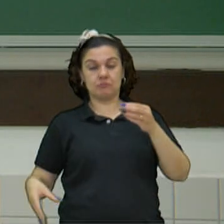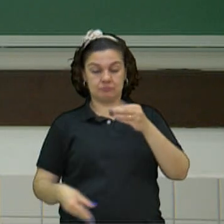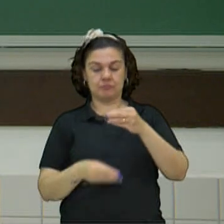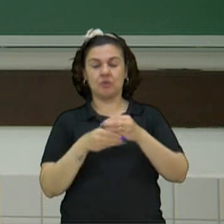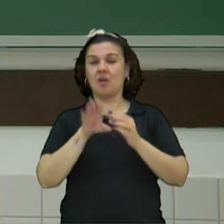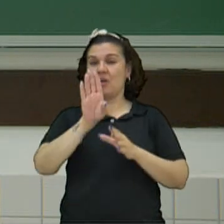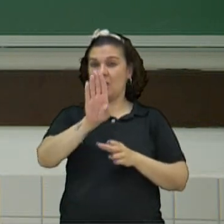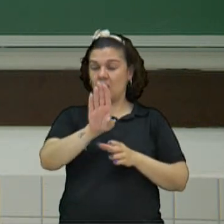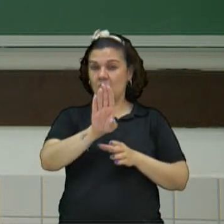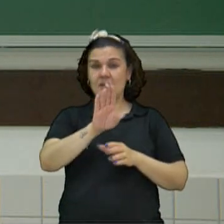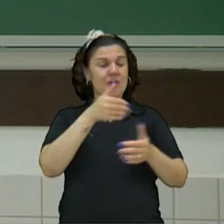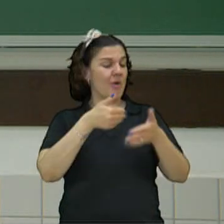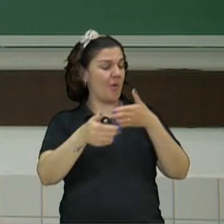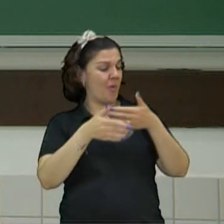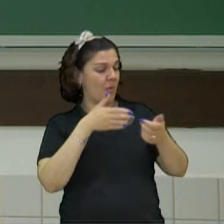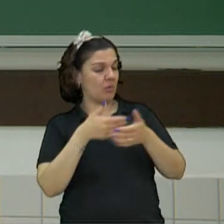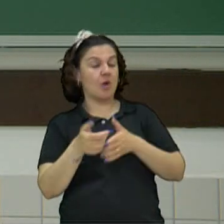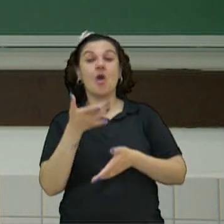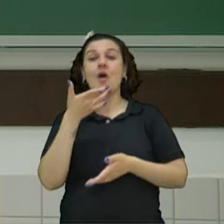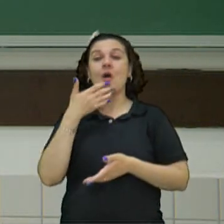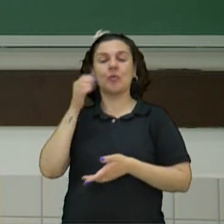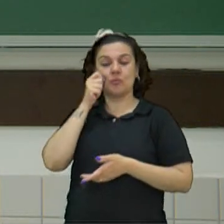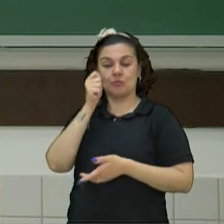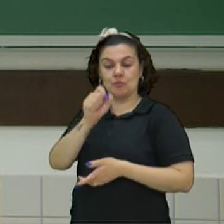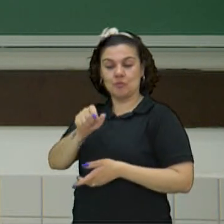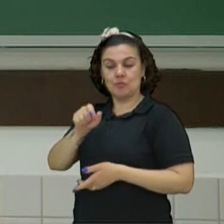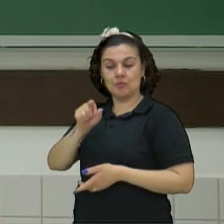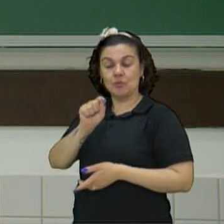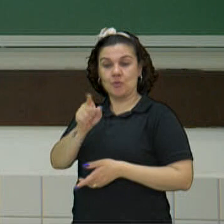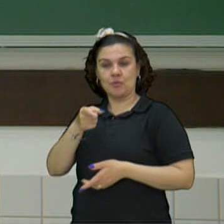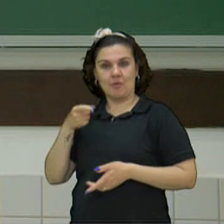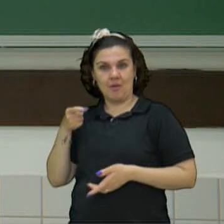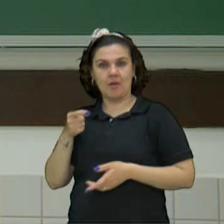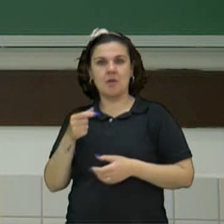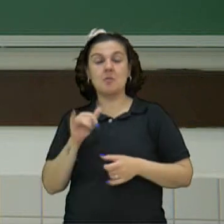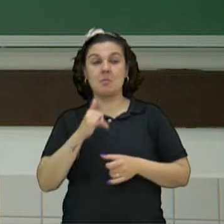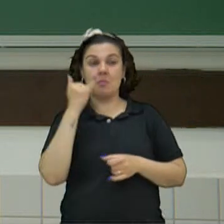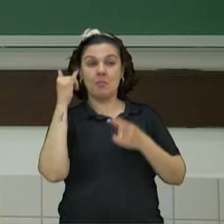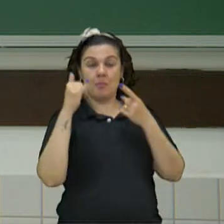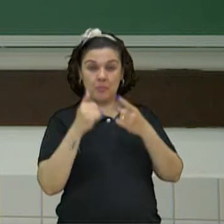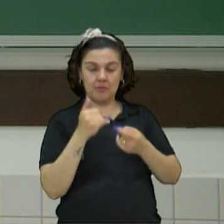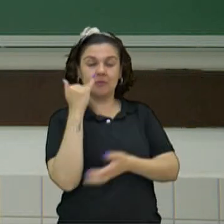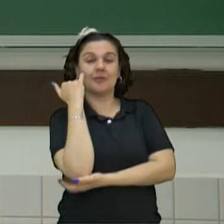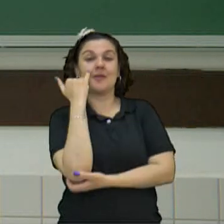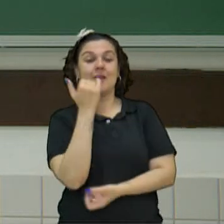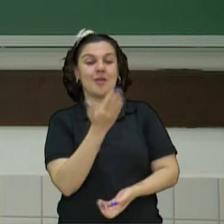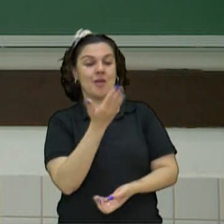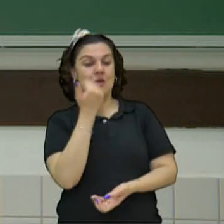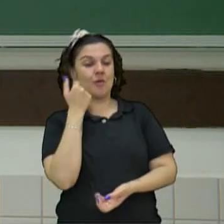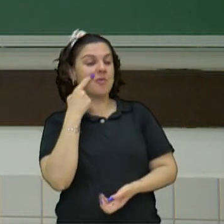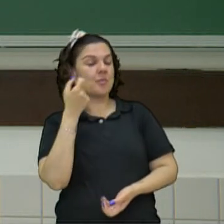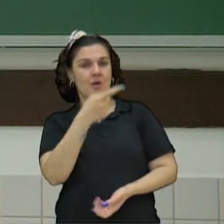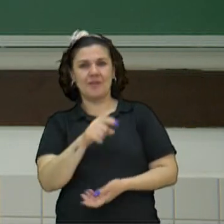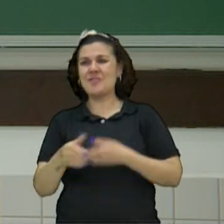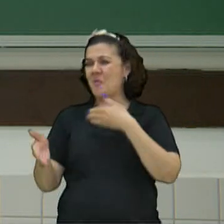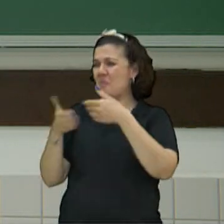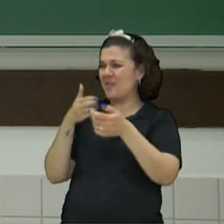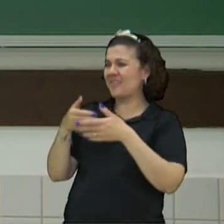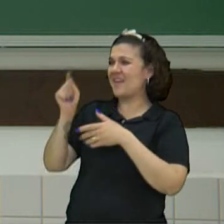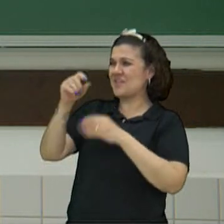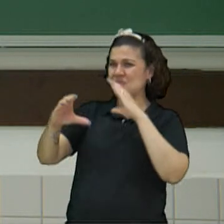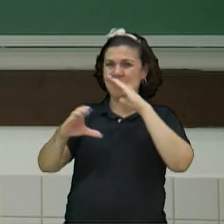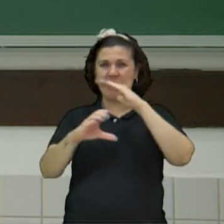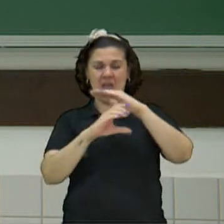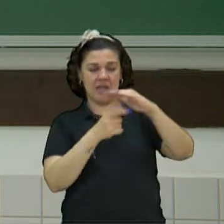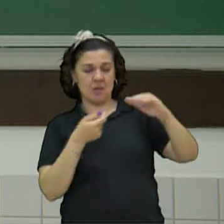ouvir a frase, não interessa a cor do gato, o importante é que ele coma o rato, é de quem? Deng Xiaoping, dizendo o seguinte, não me interessa que isso é capitalista,